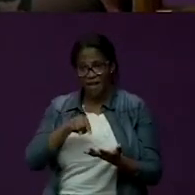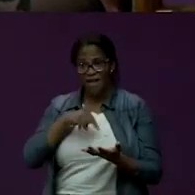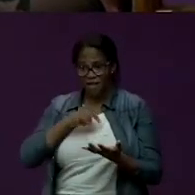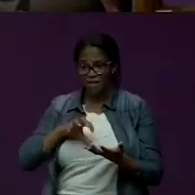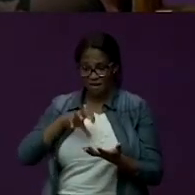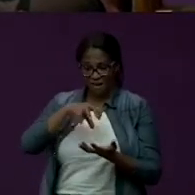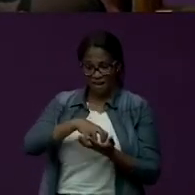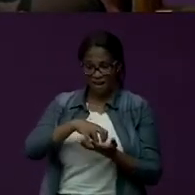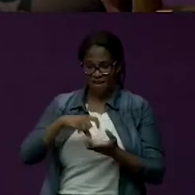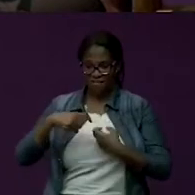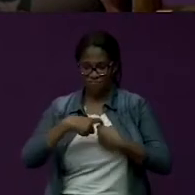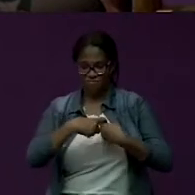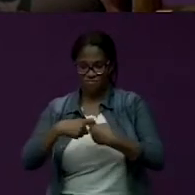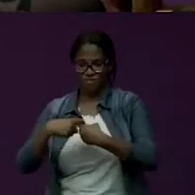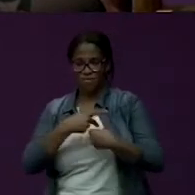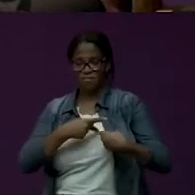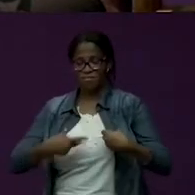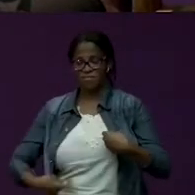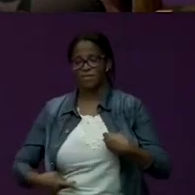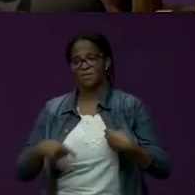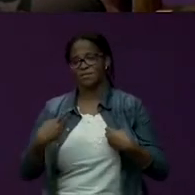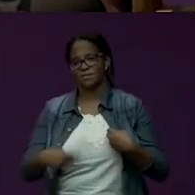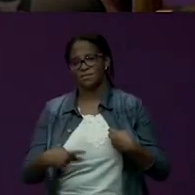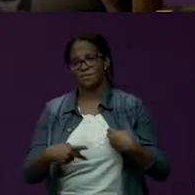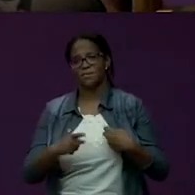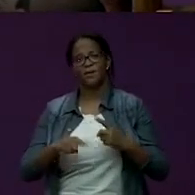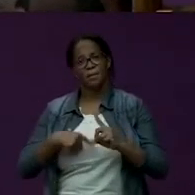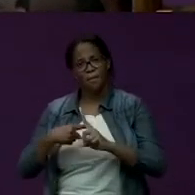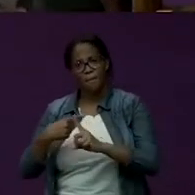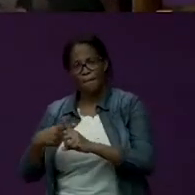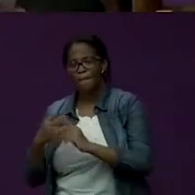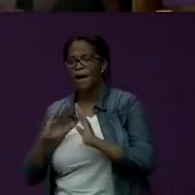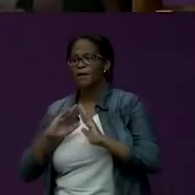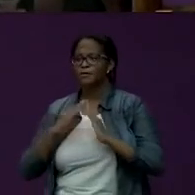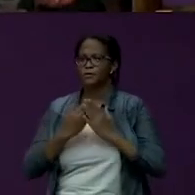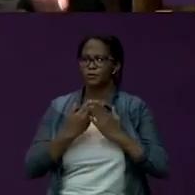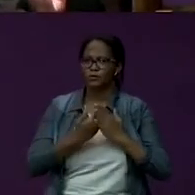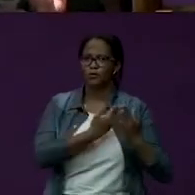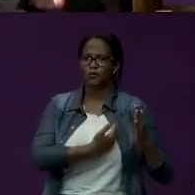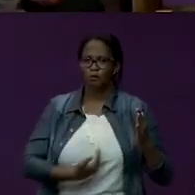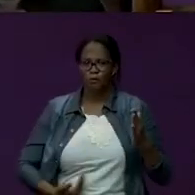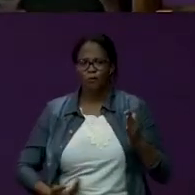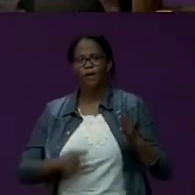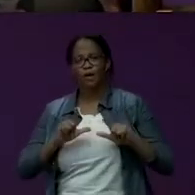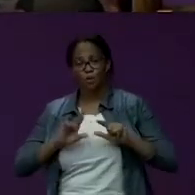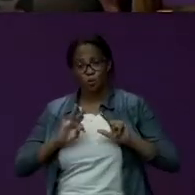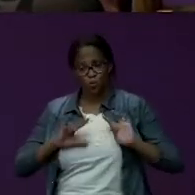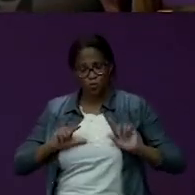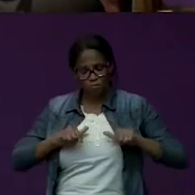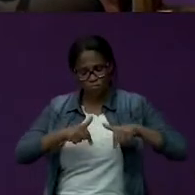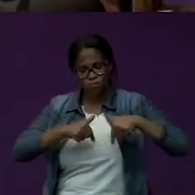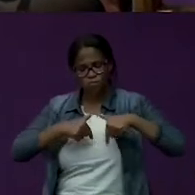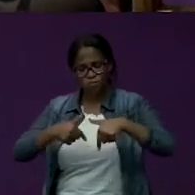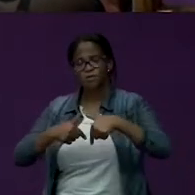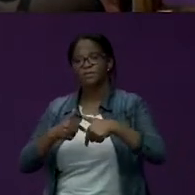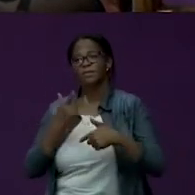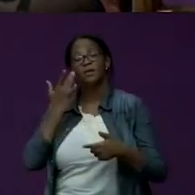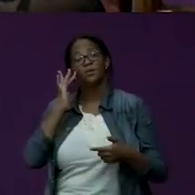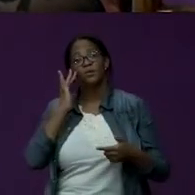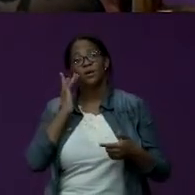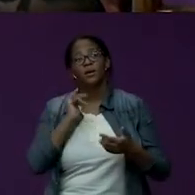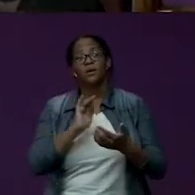parte do gabinete da presidência, além de ter escolas de governo e todas as outras ações que tem. Então, acho